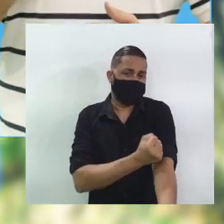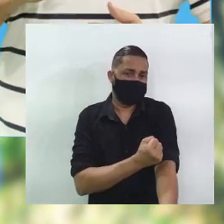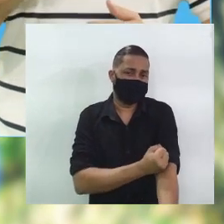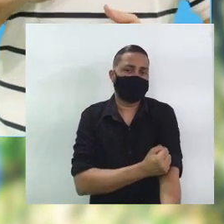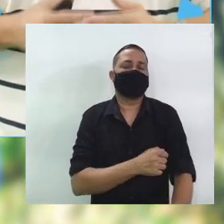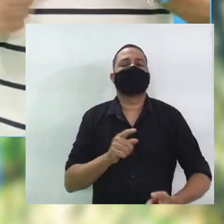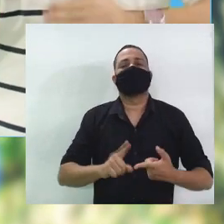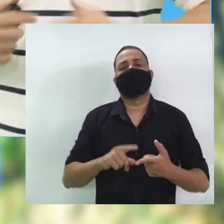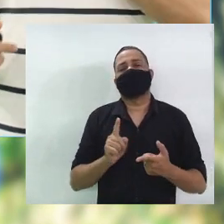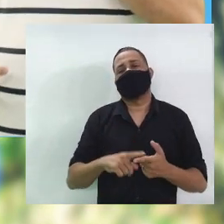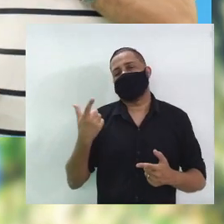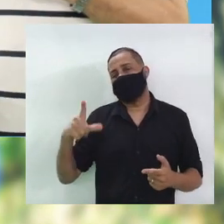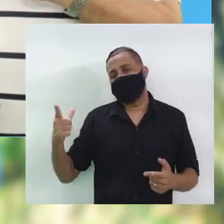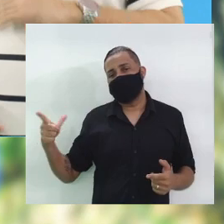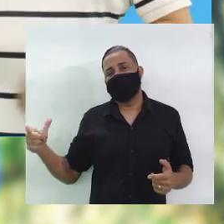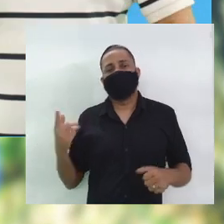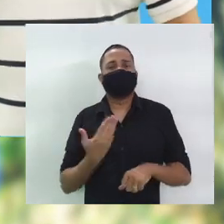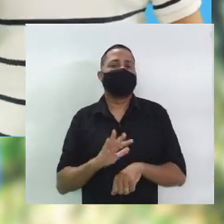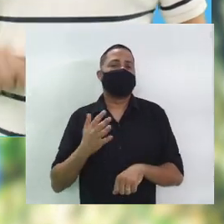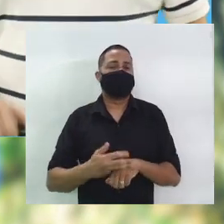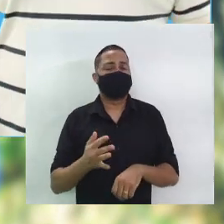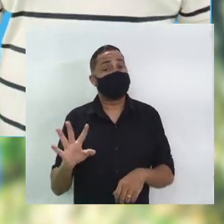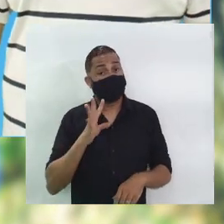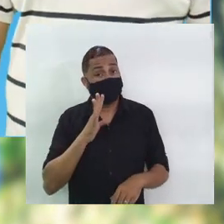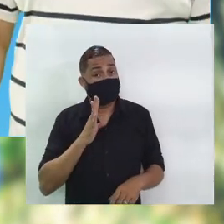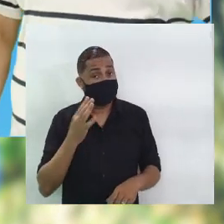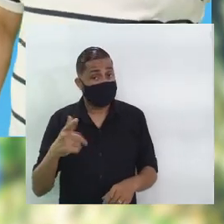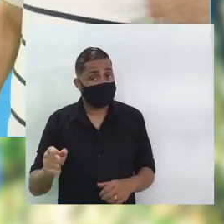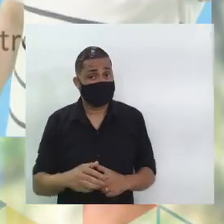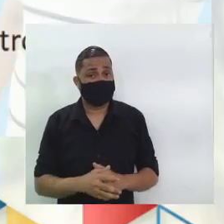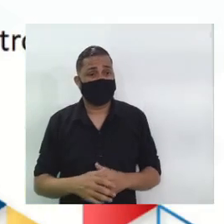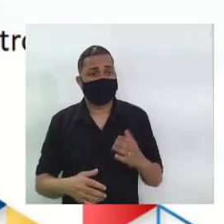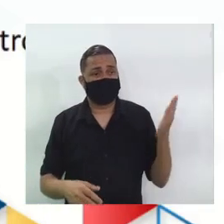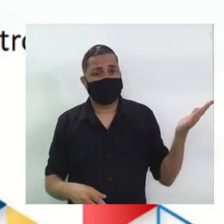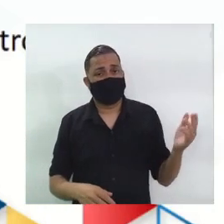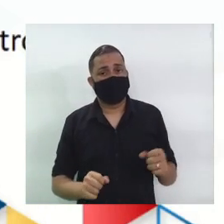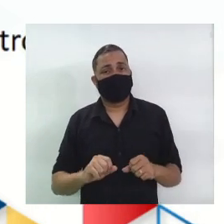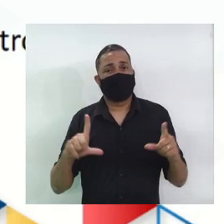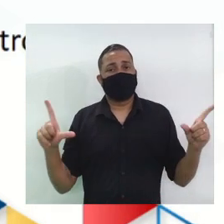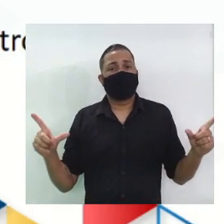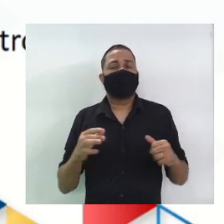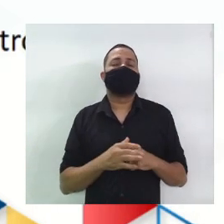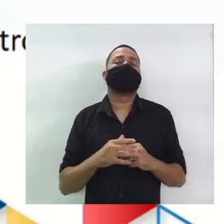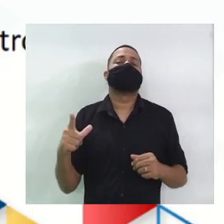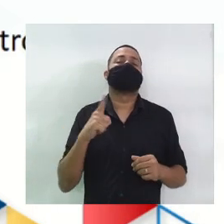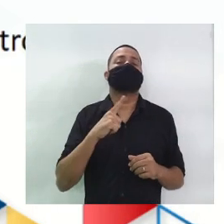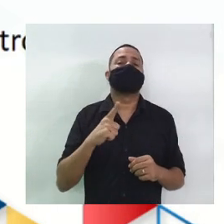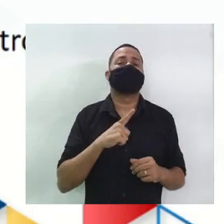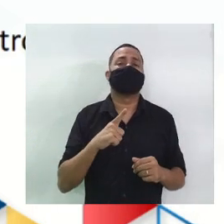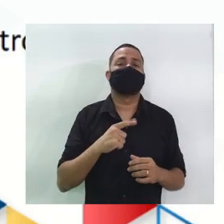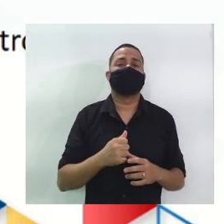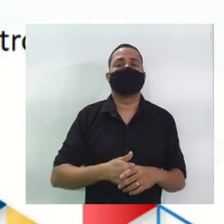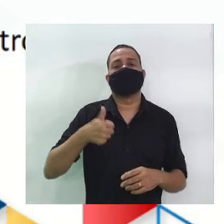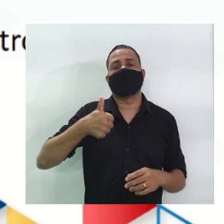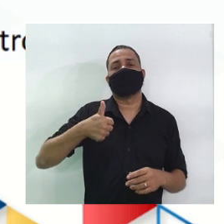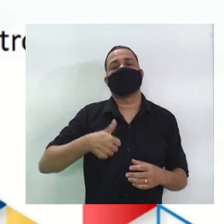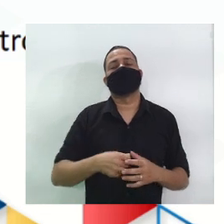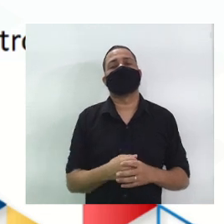trago ainda outras práticas. Vamos conhecer as outras práticas? Olhando para a tela, nós temos aqui.